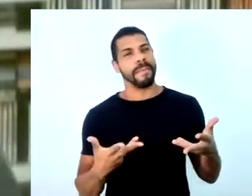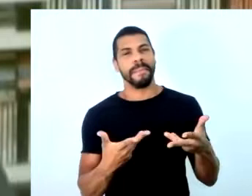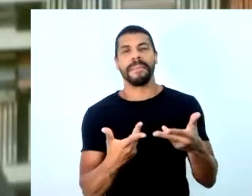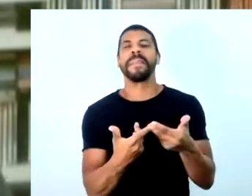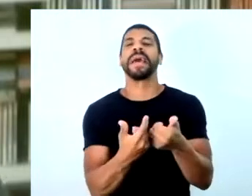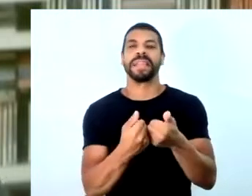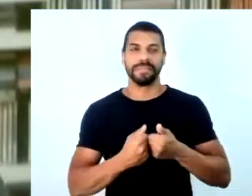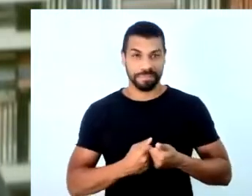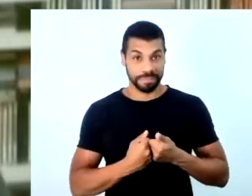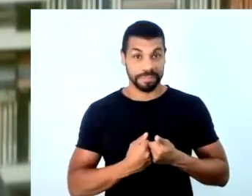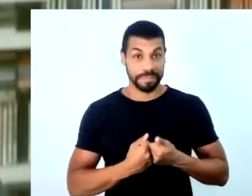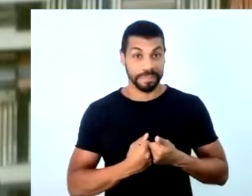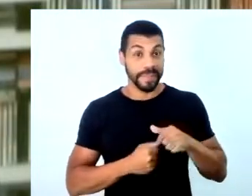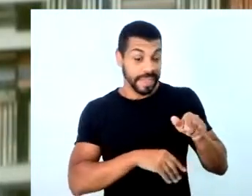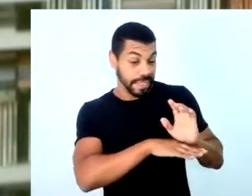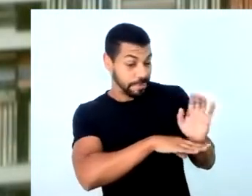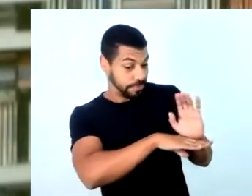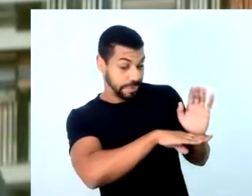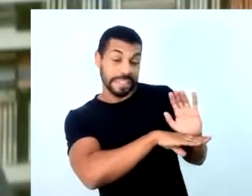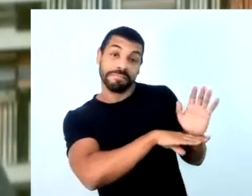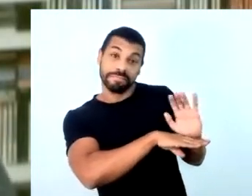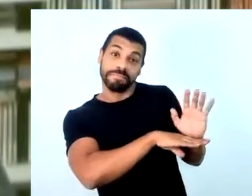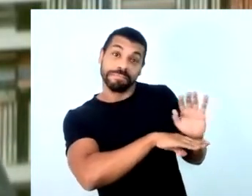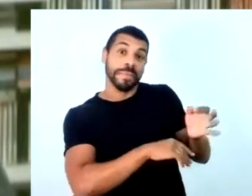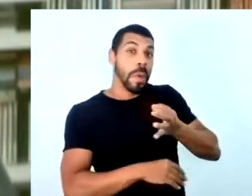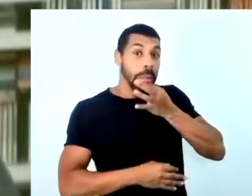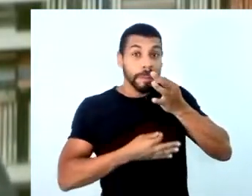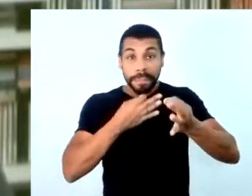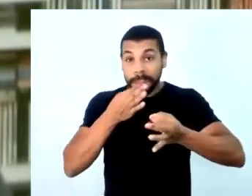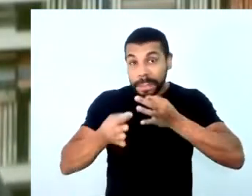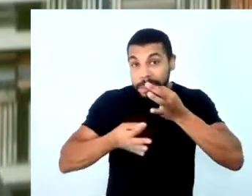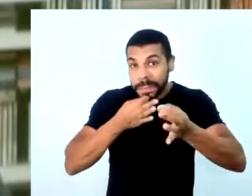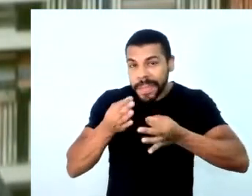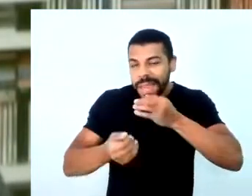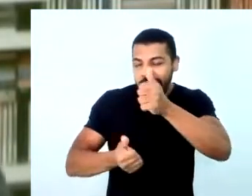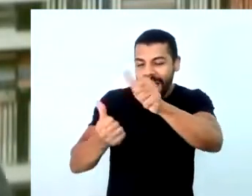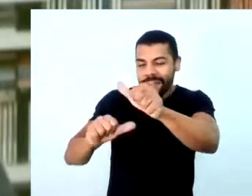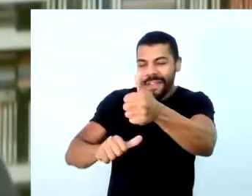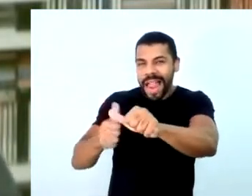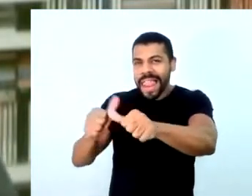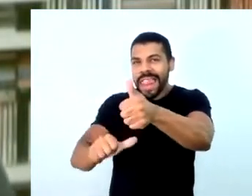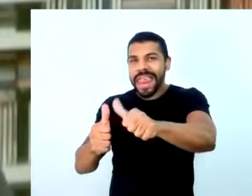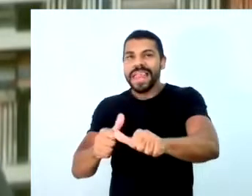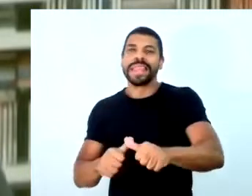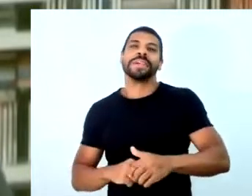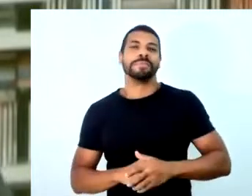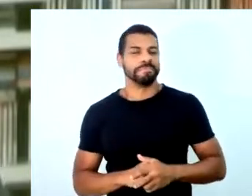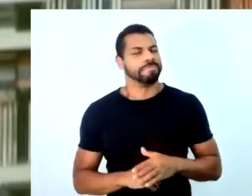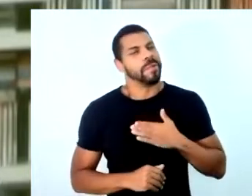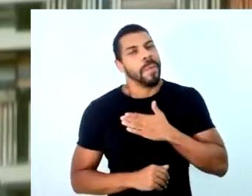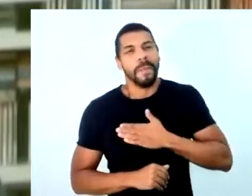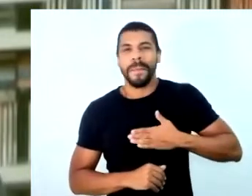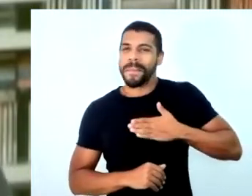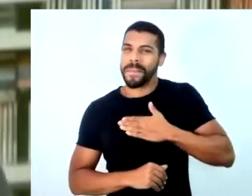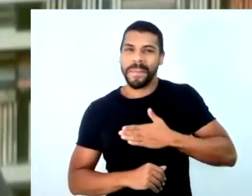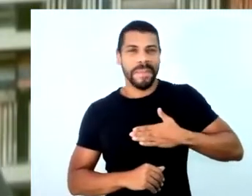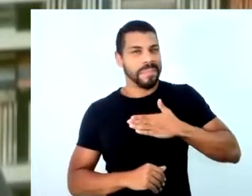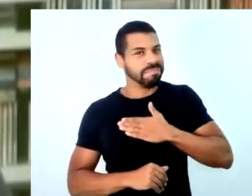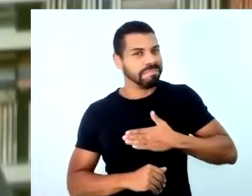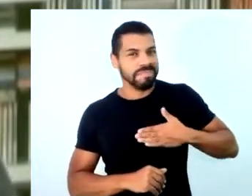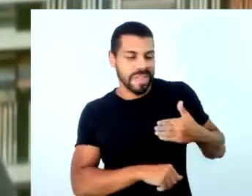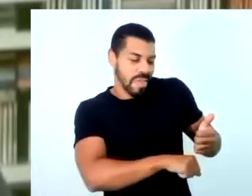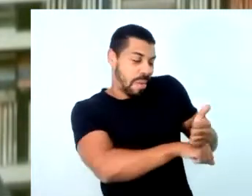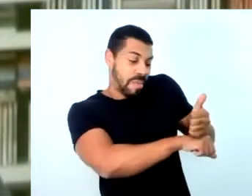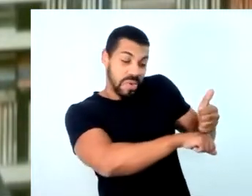para o Mangue Beach, que foi o filme vencedor na opinião do júri. Então, a Natara, para nós também é um enorme